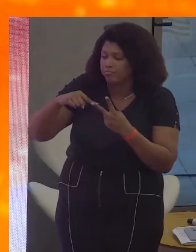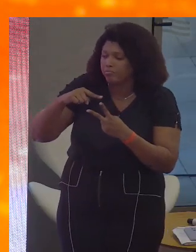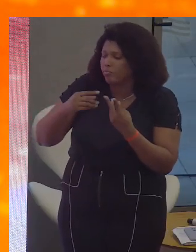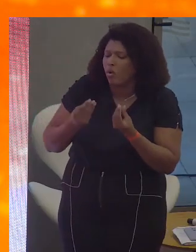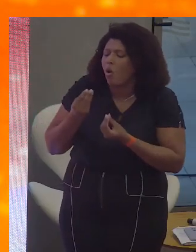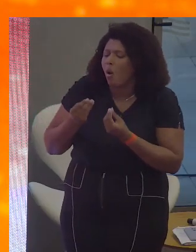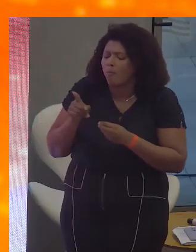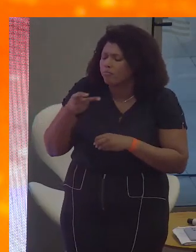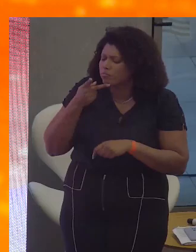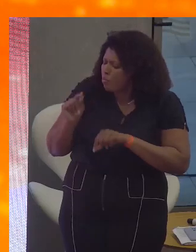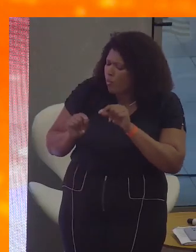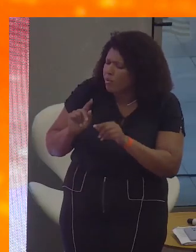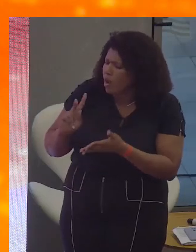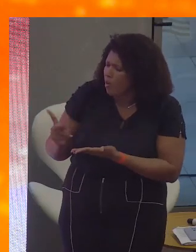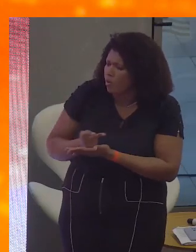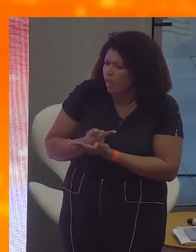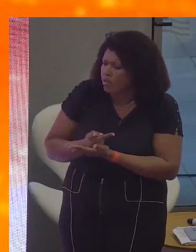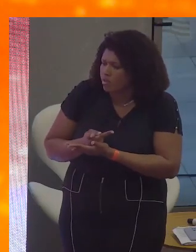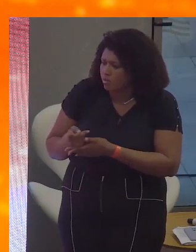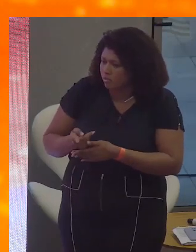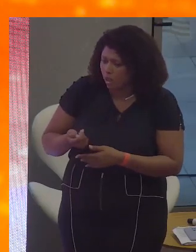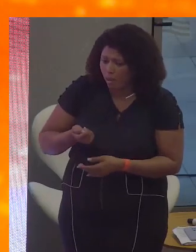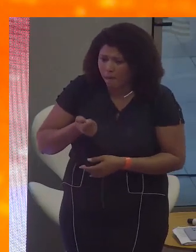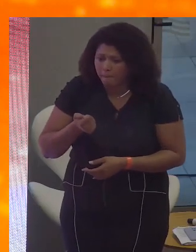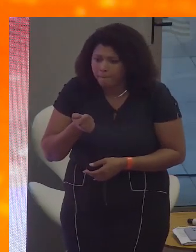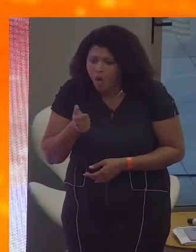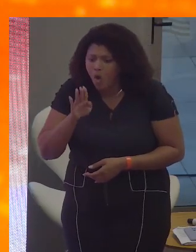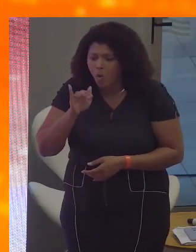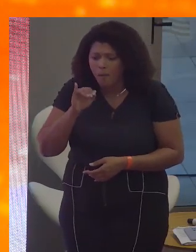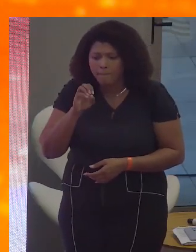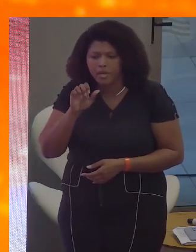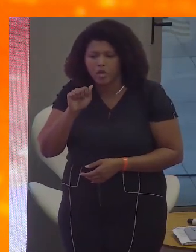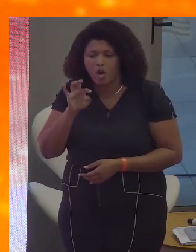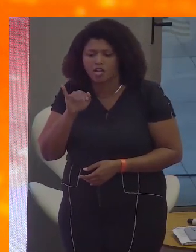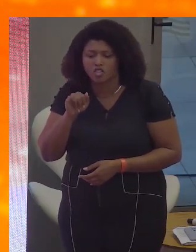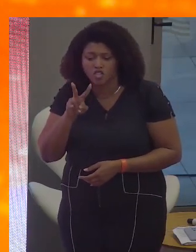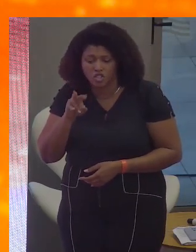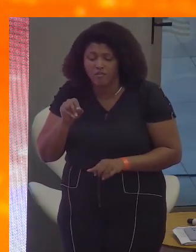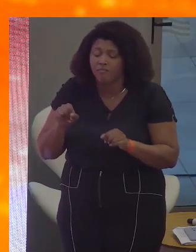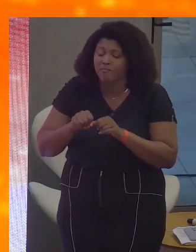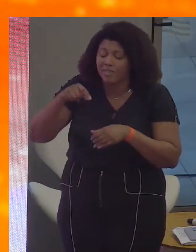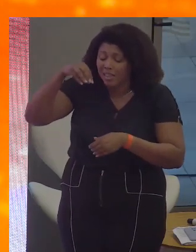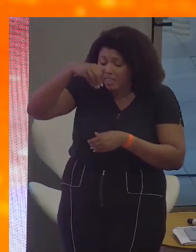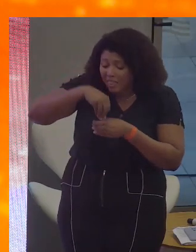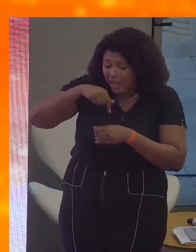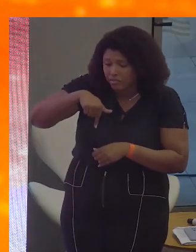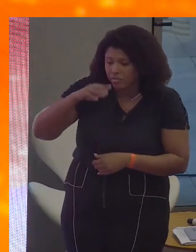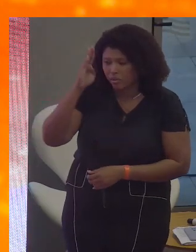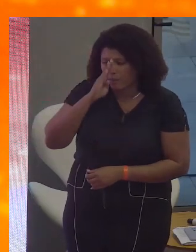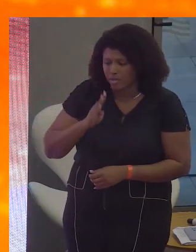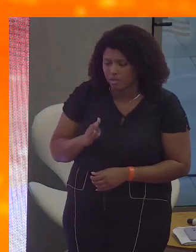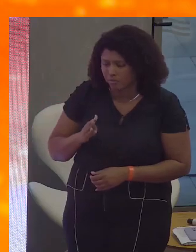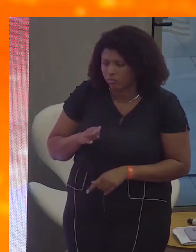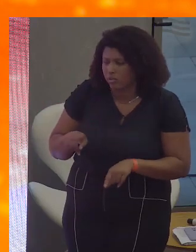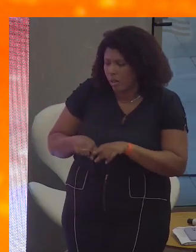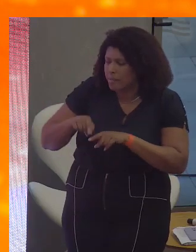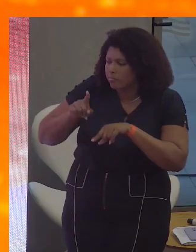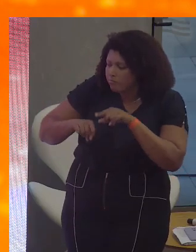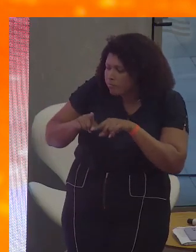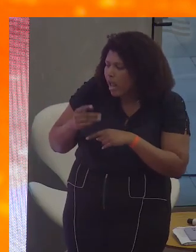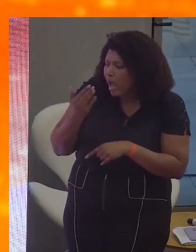que acontece? São poucos os bioativos que são comercializados no Brasil enquanto suplemento